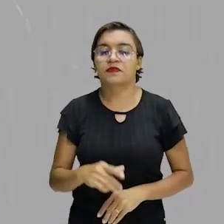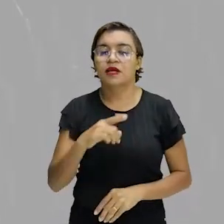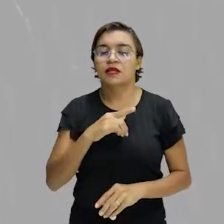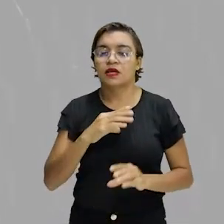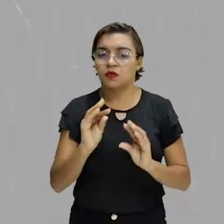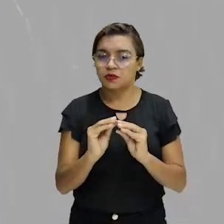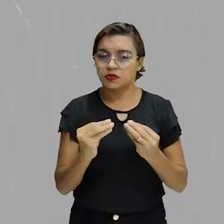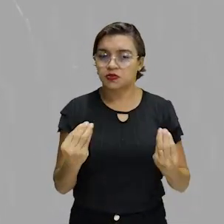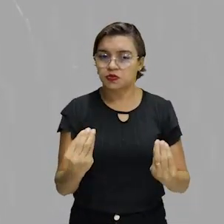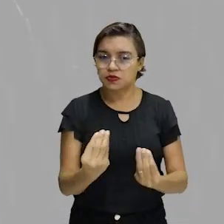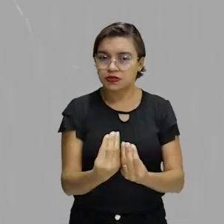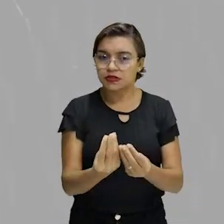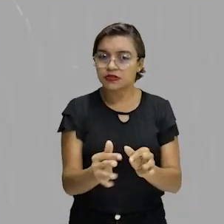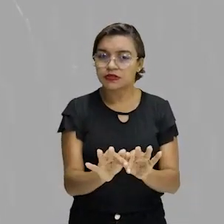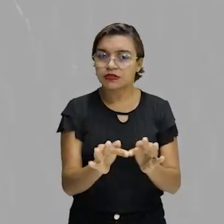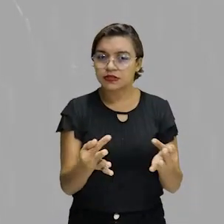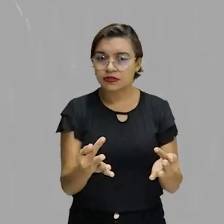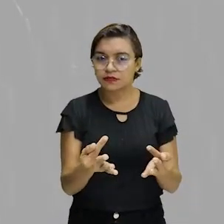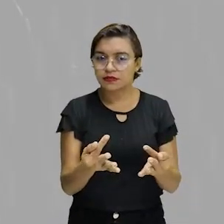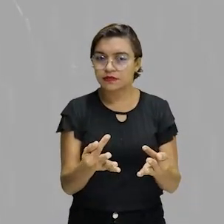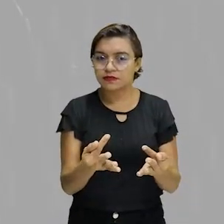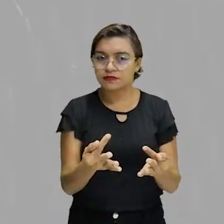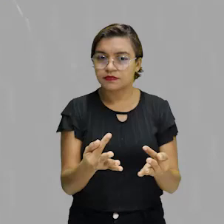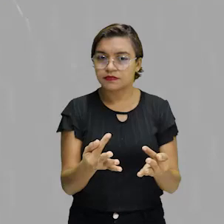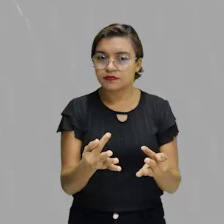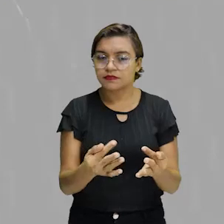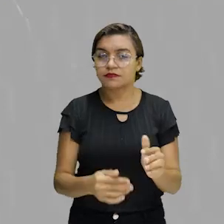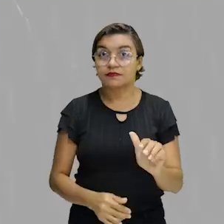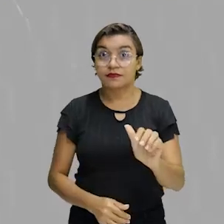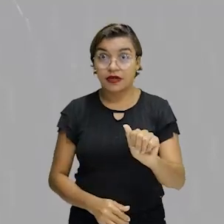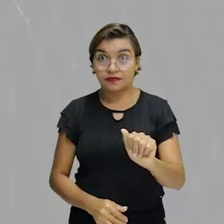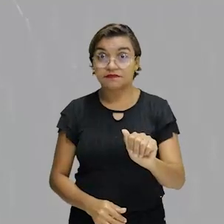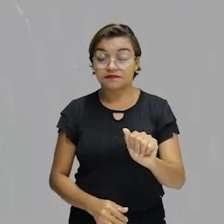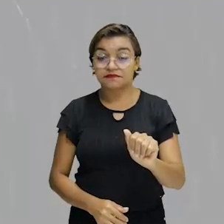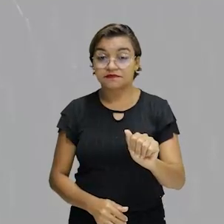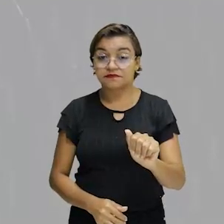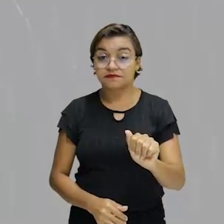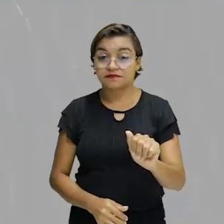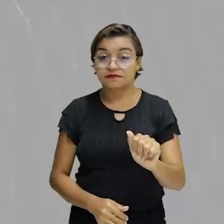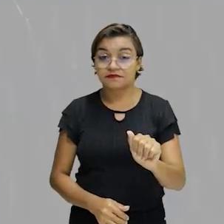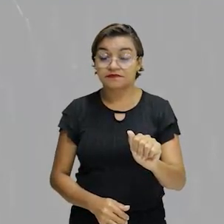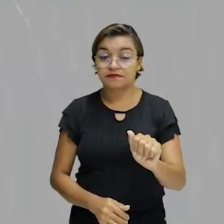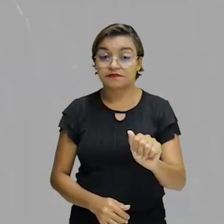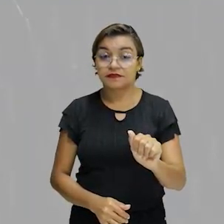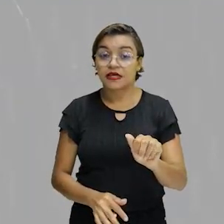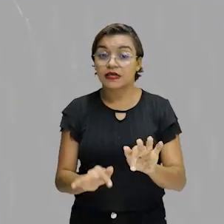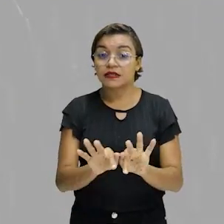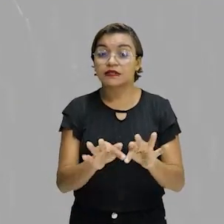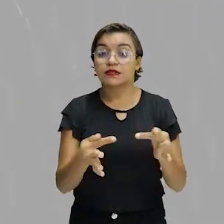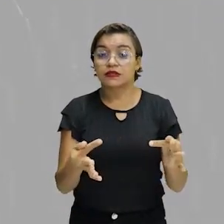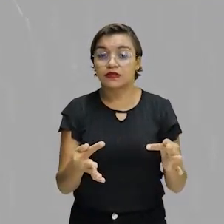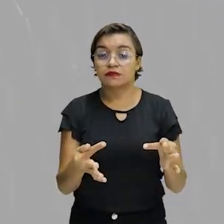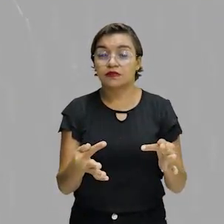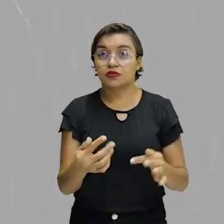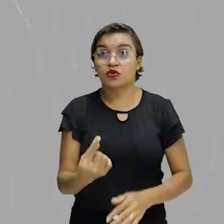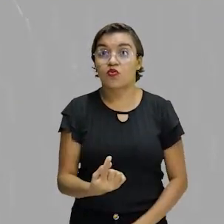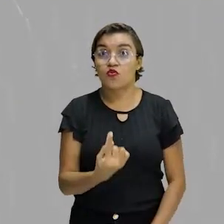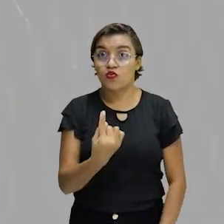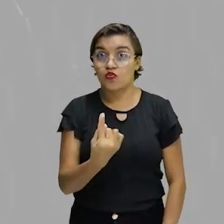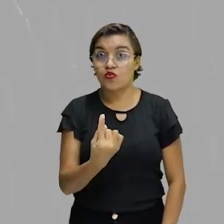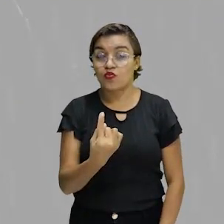substância simples ó substância simples aqui no caso seria o a substância simples substância formada por um